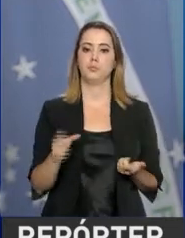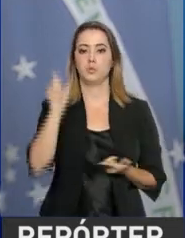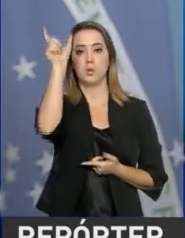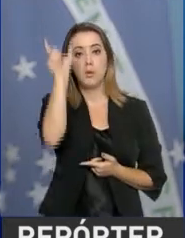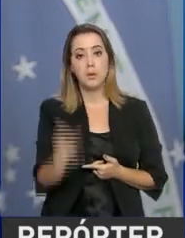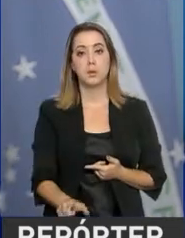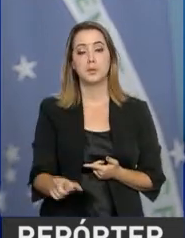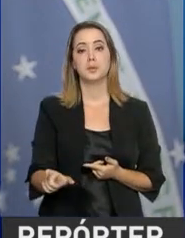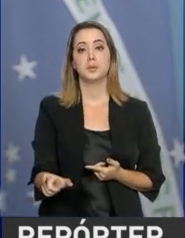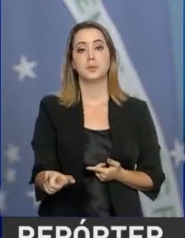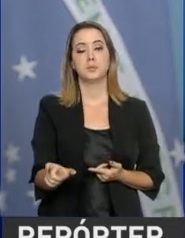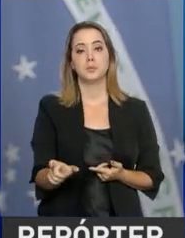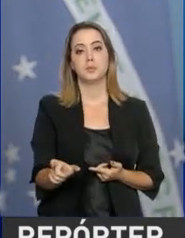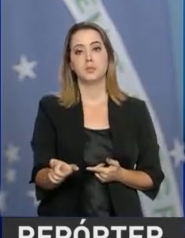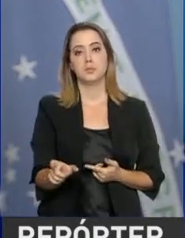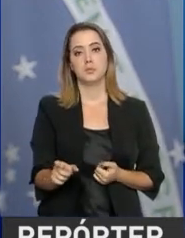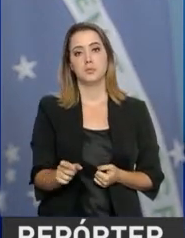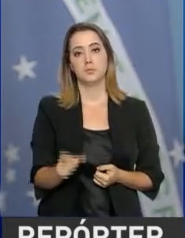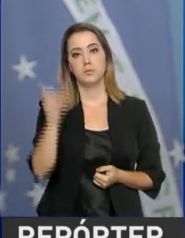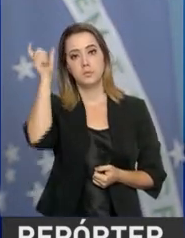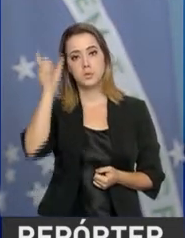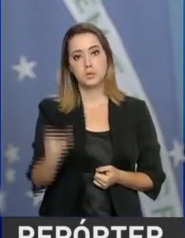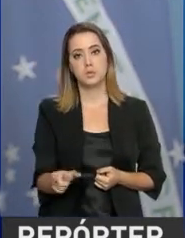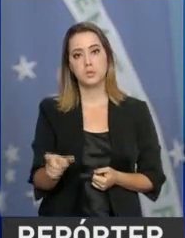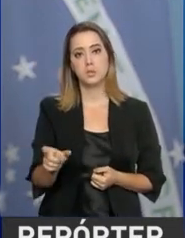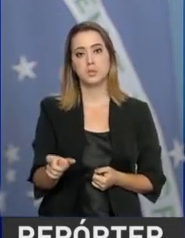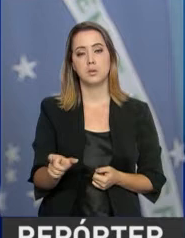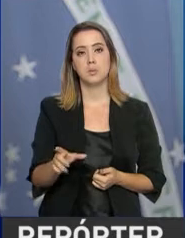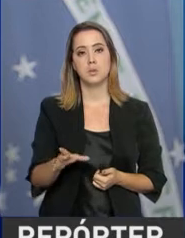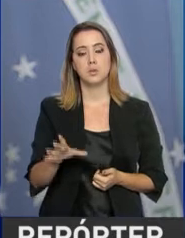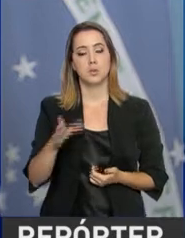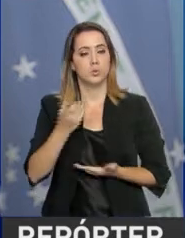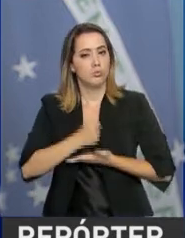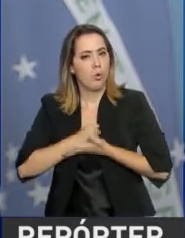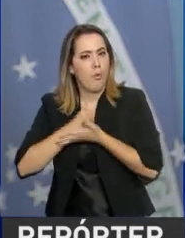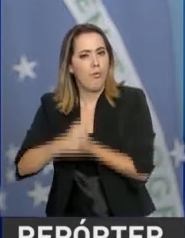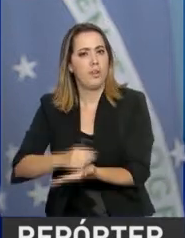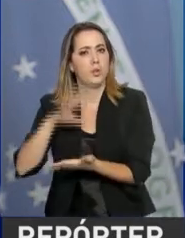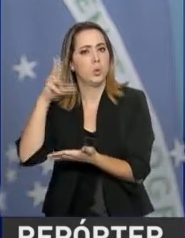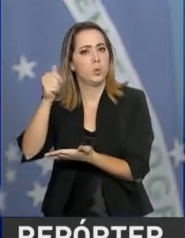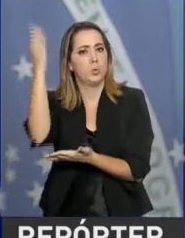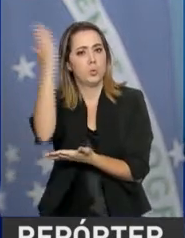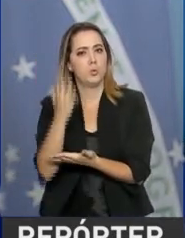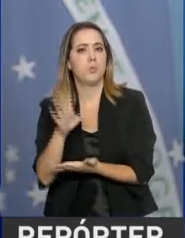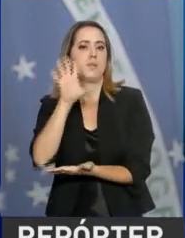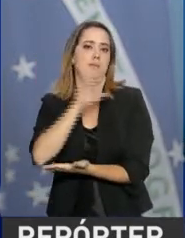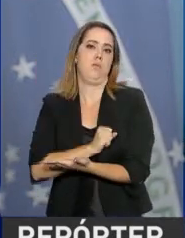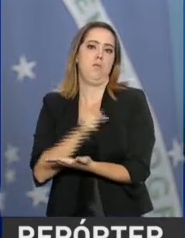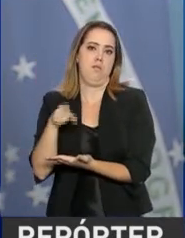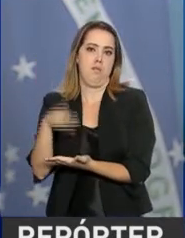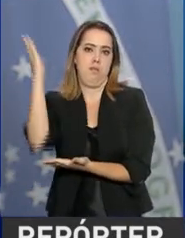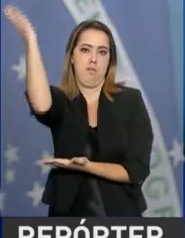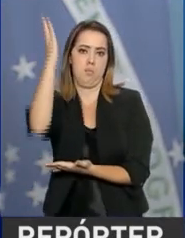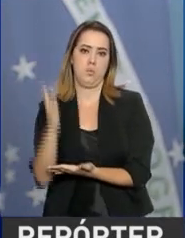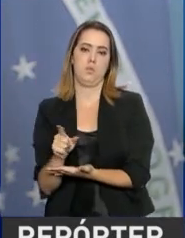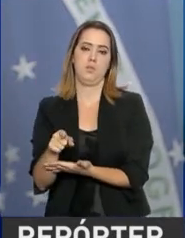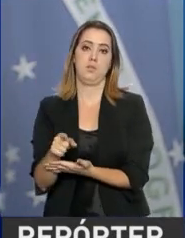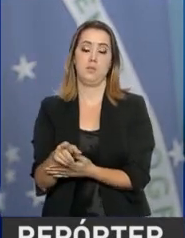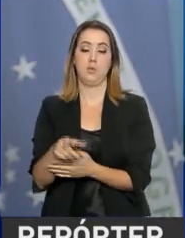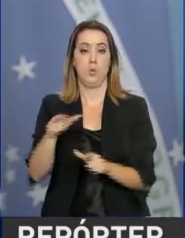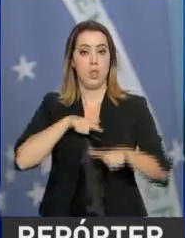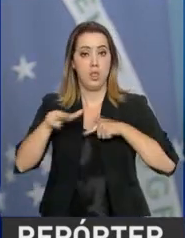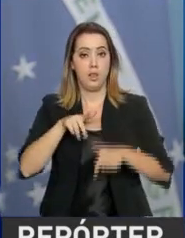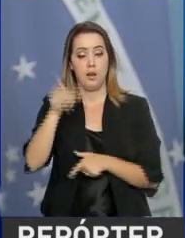quem deve tudo ao brasil e de quem amo o brasil a missão de quem ama o brasil